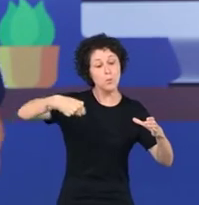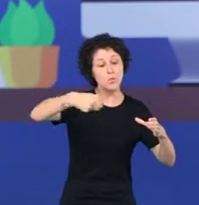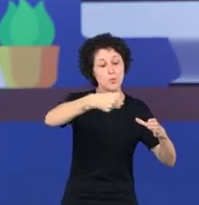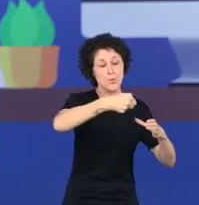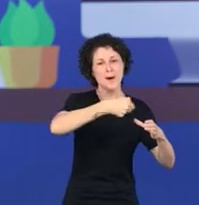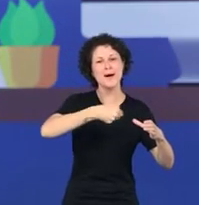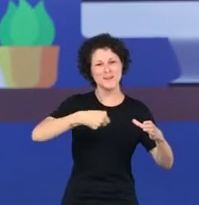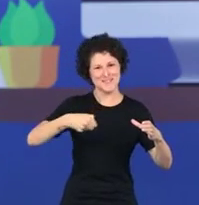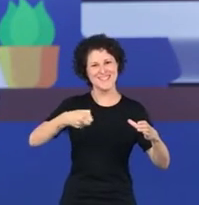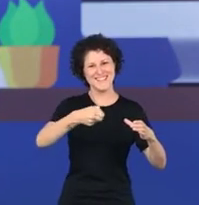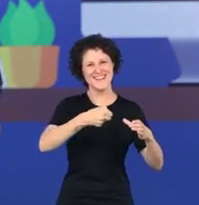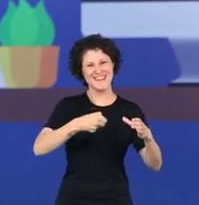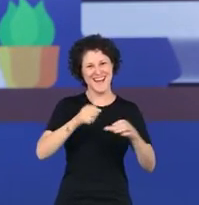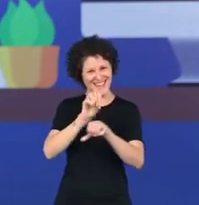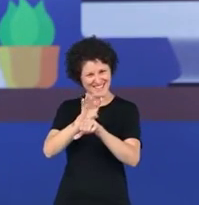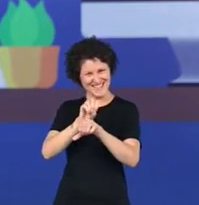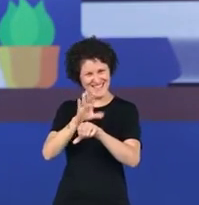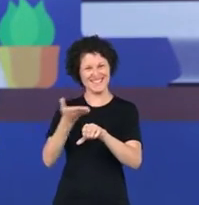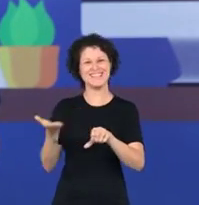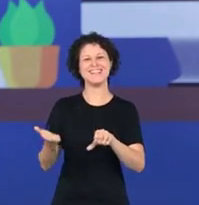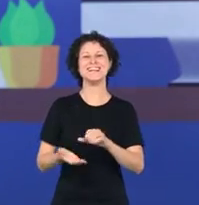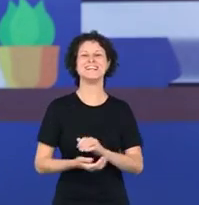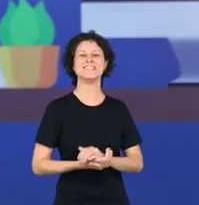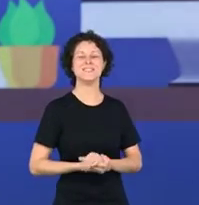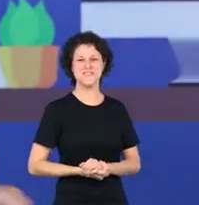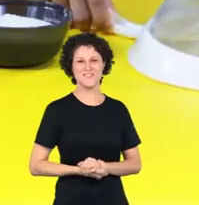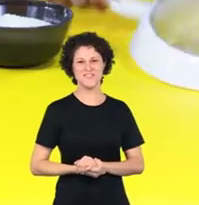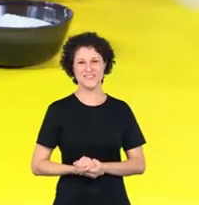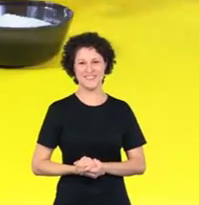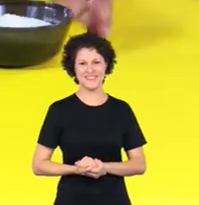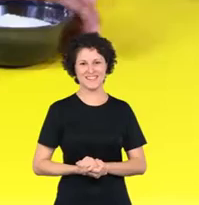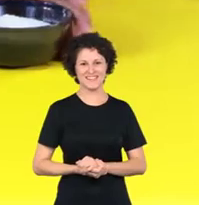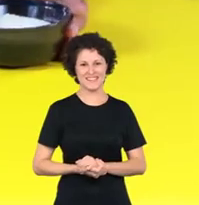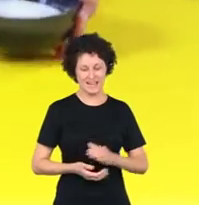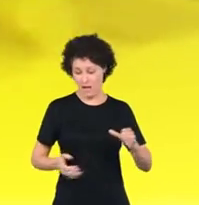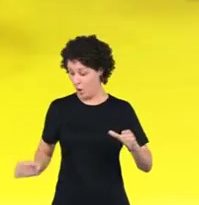é a peneiração. E é essa que vou fazer agora. Vamos lá?